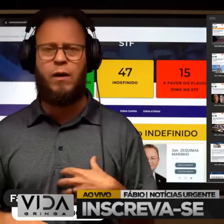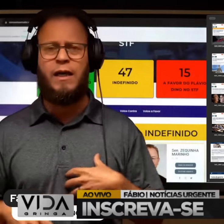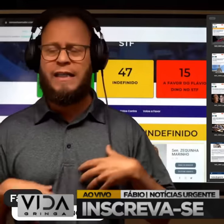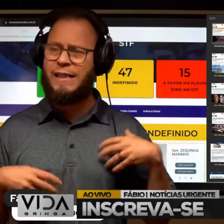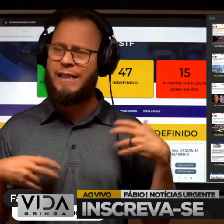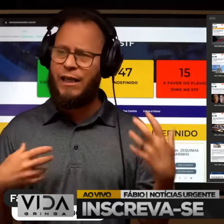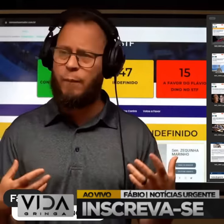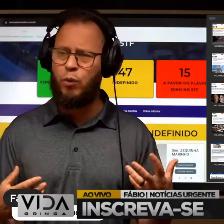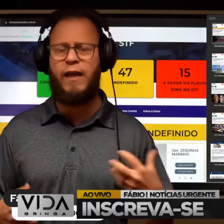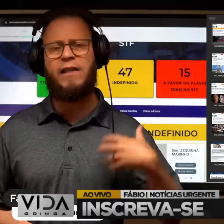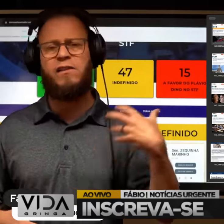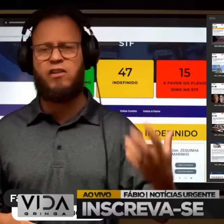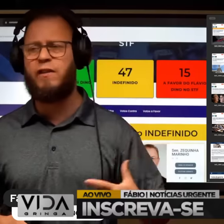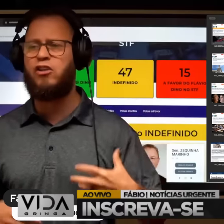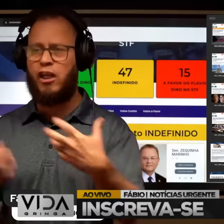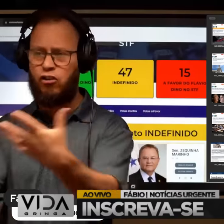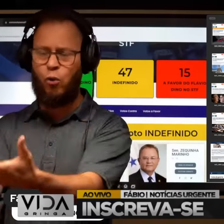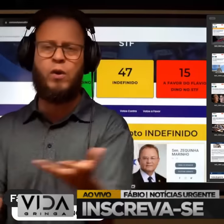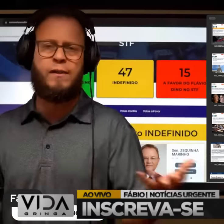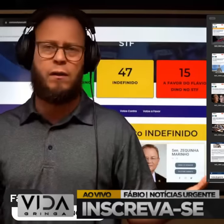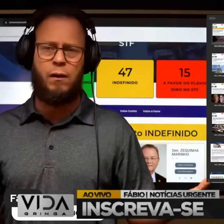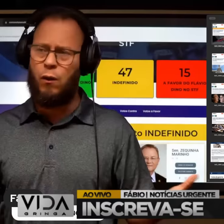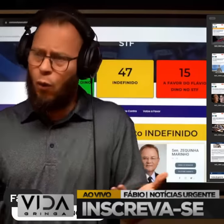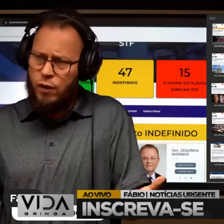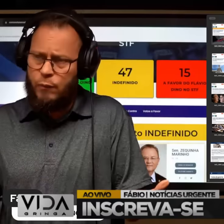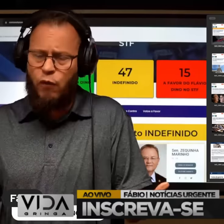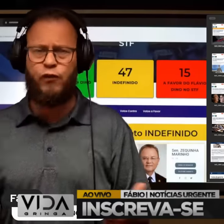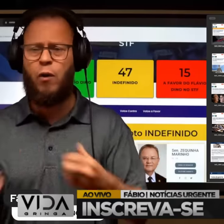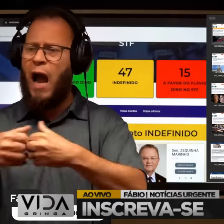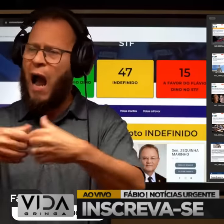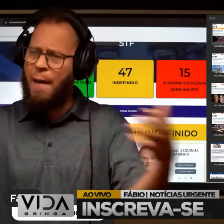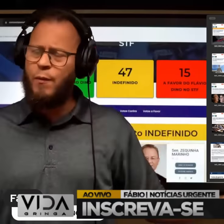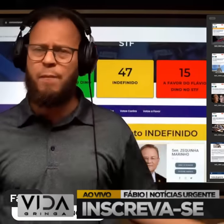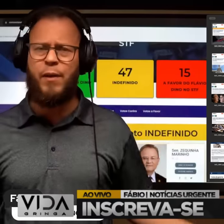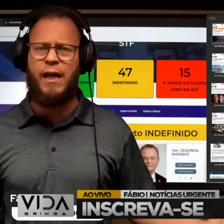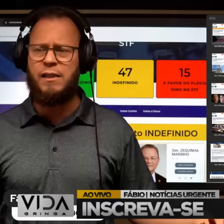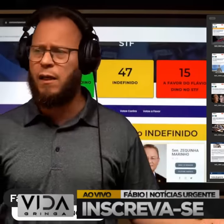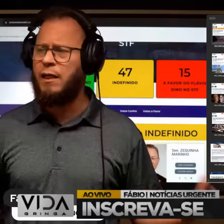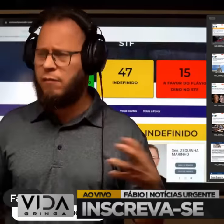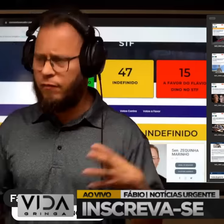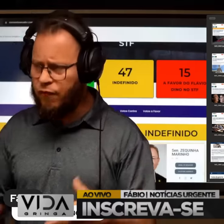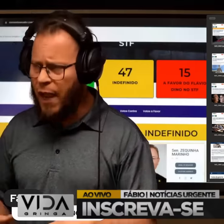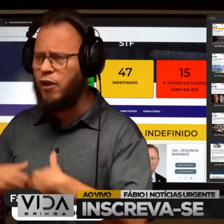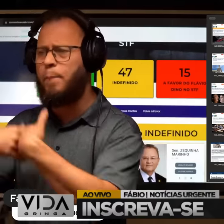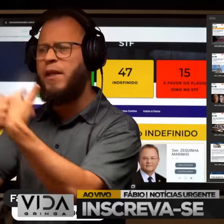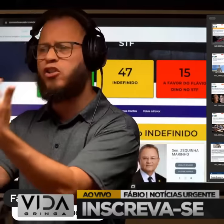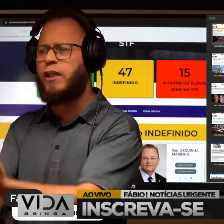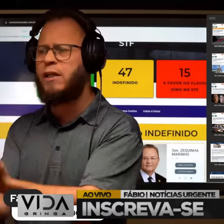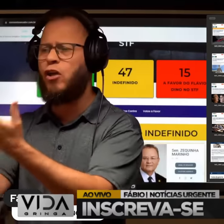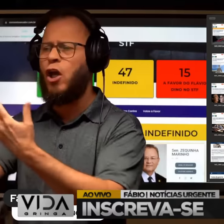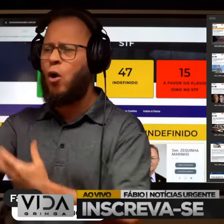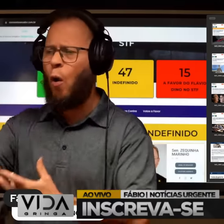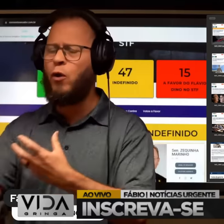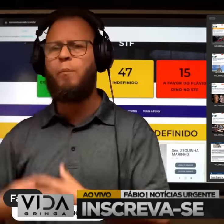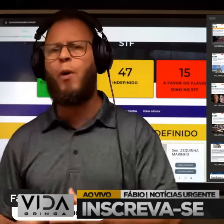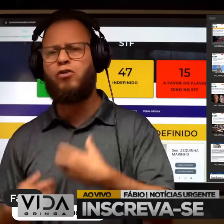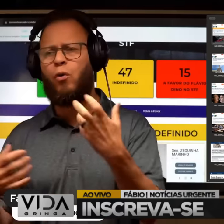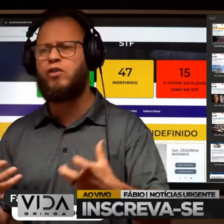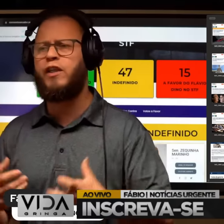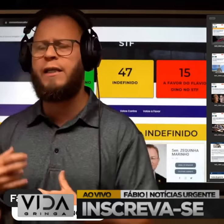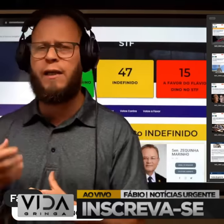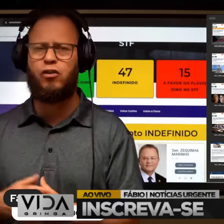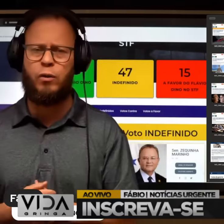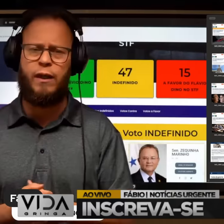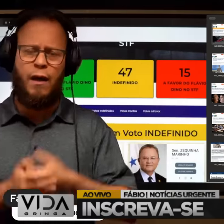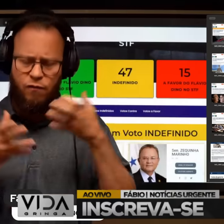Não. Seja prudente, seja inteligente, use. Use, meu filho. Abra uma empresa. Veja, pesquise. Como que eu posso